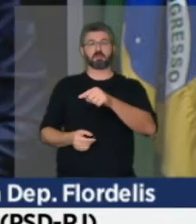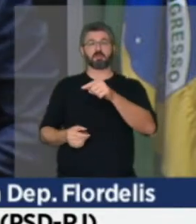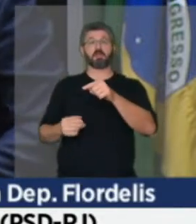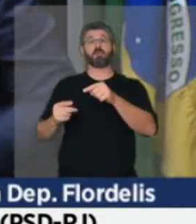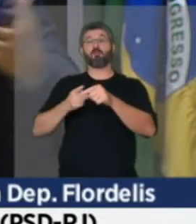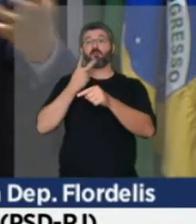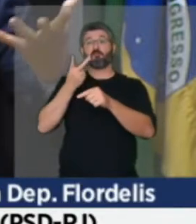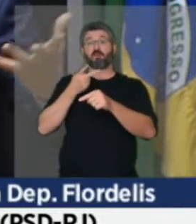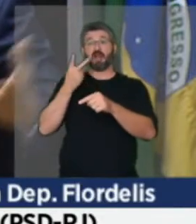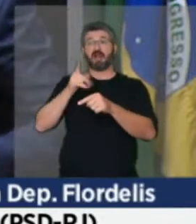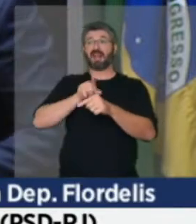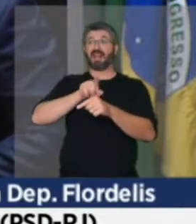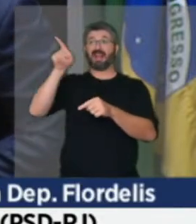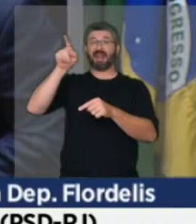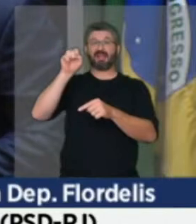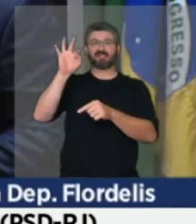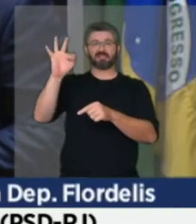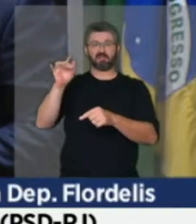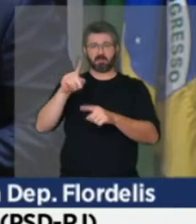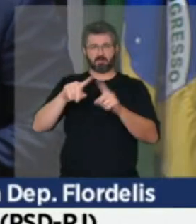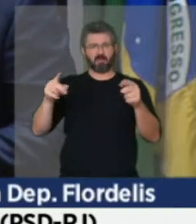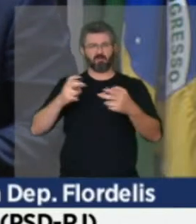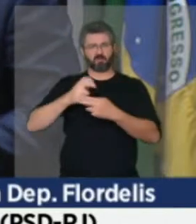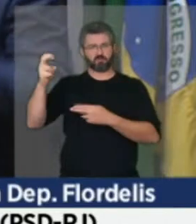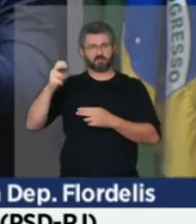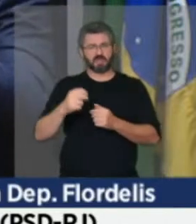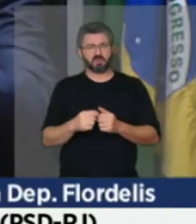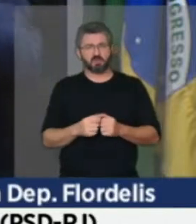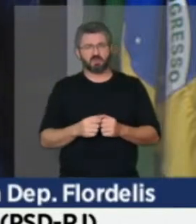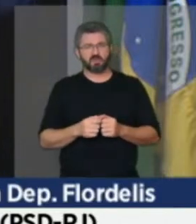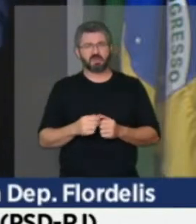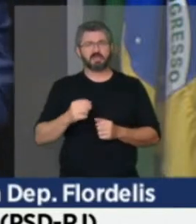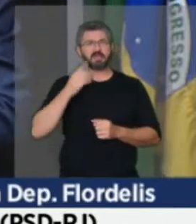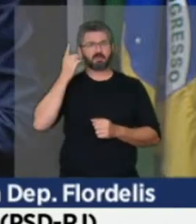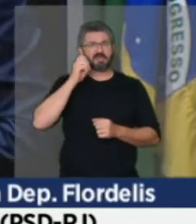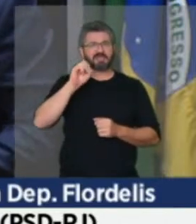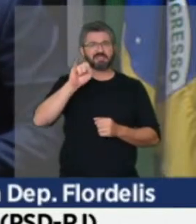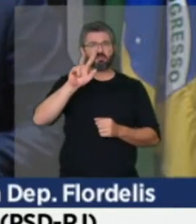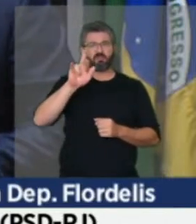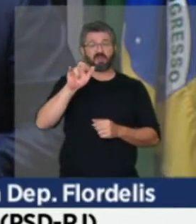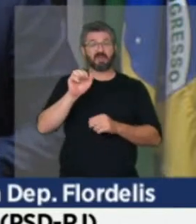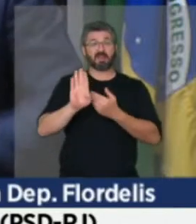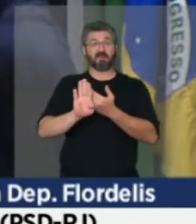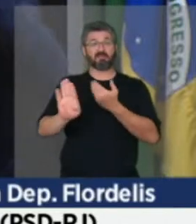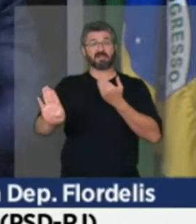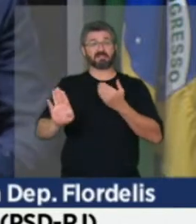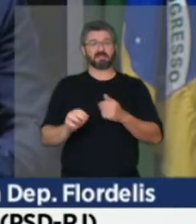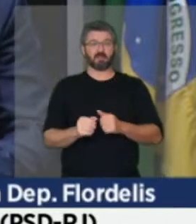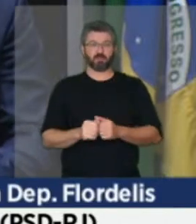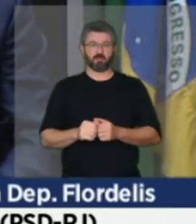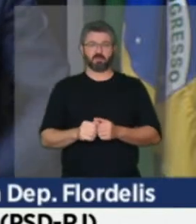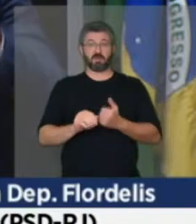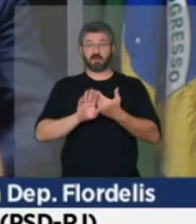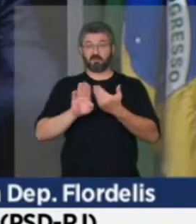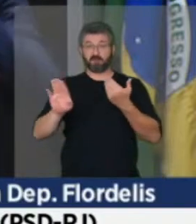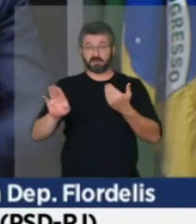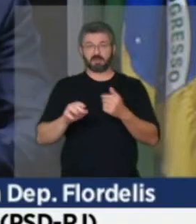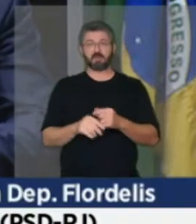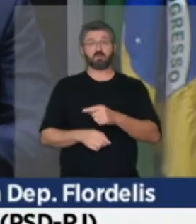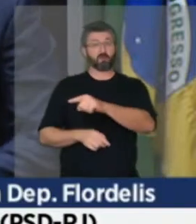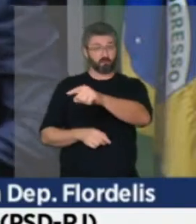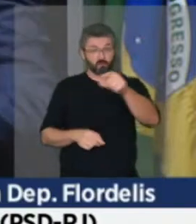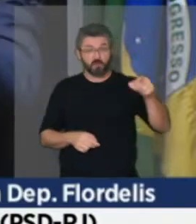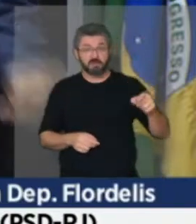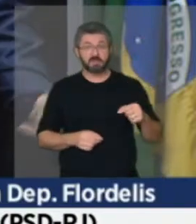dirá. Mas Daniel Silveira não foi cassado. Daniel Silveira está suspenso. Suspenso, e os senhores e as